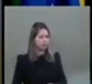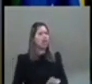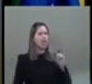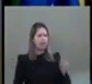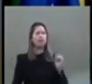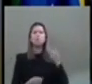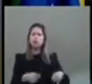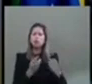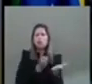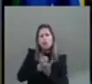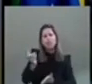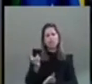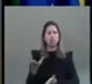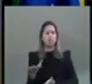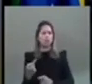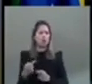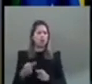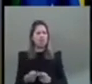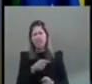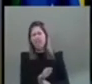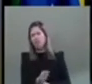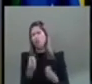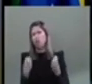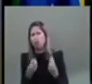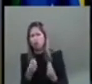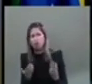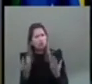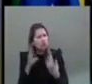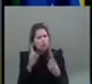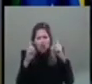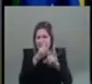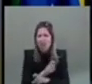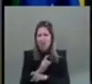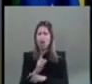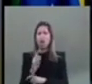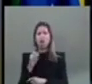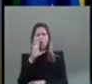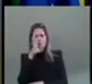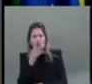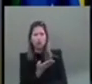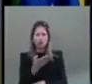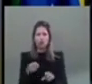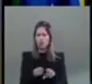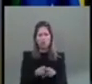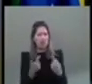do Brasil por reiterados abusos expressos em crimes de responsabilidade